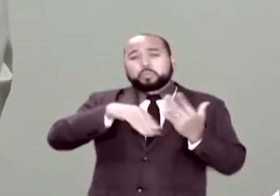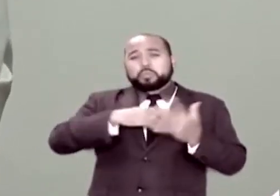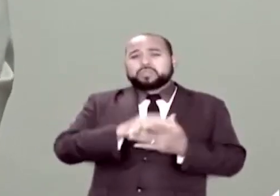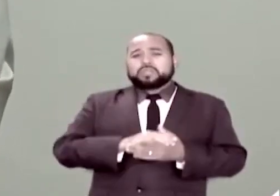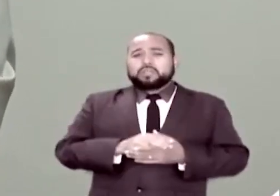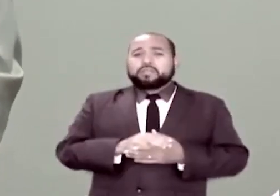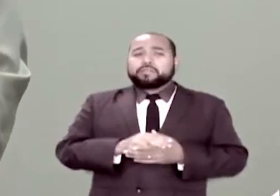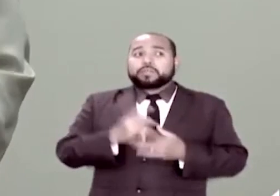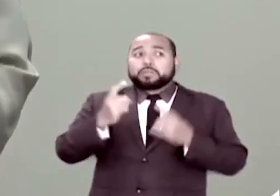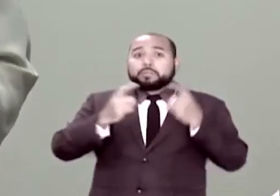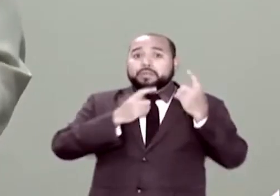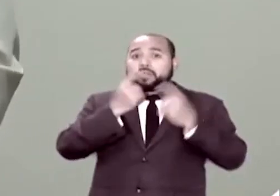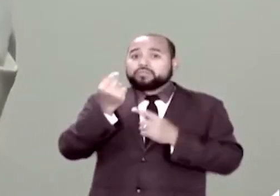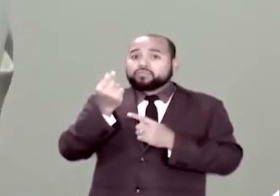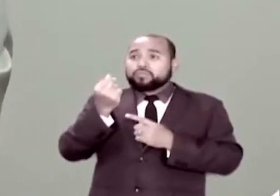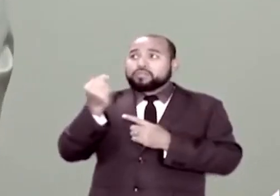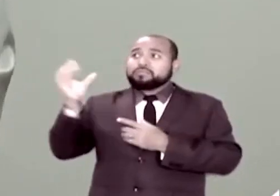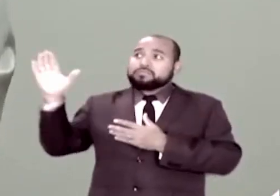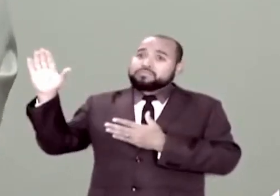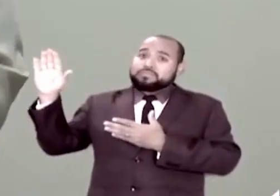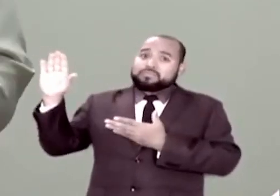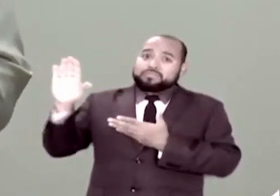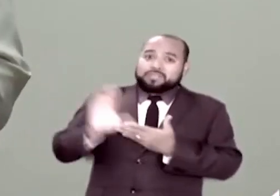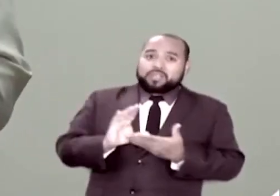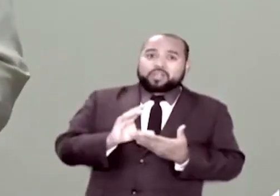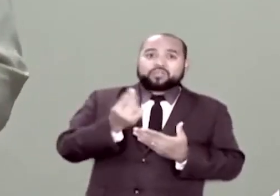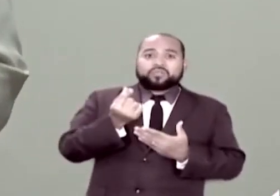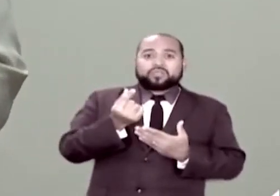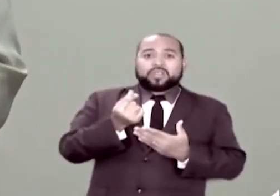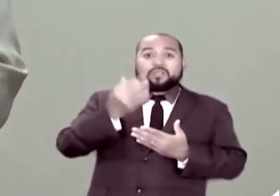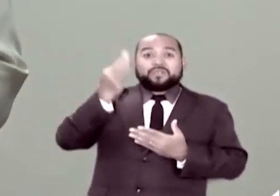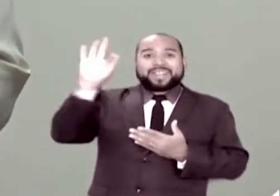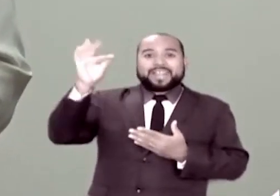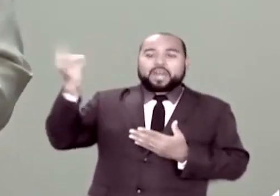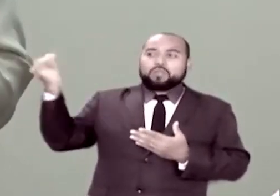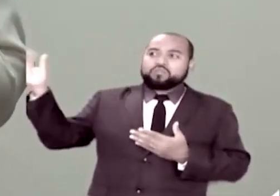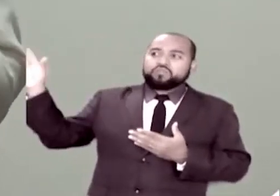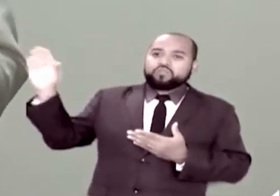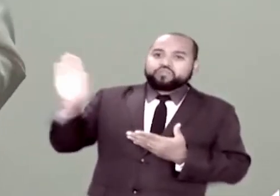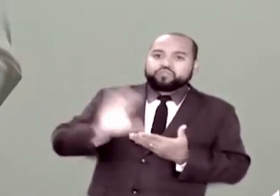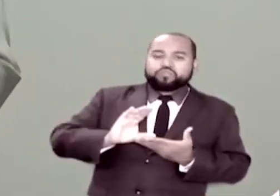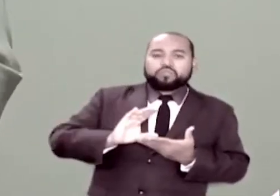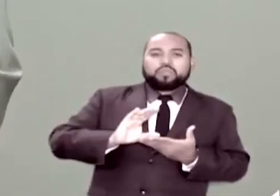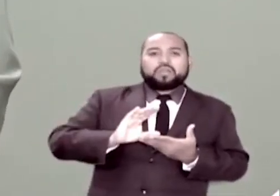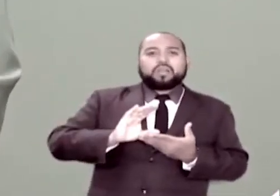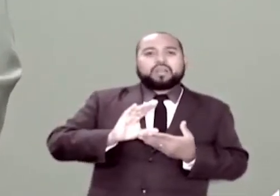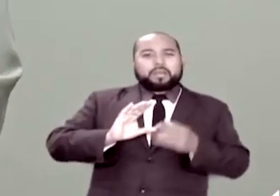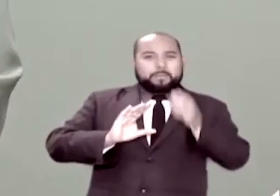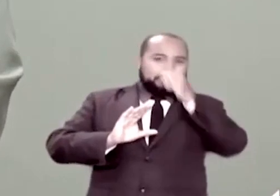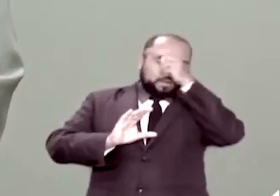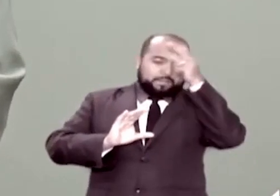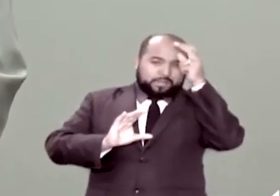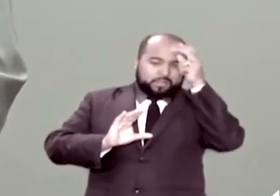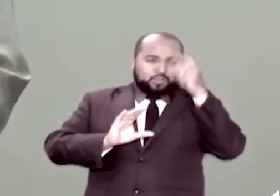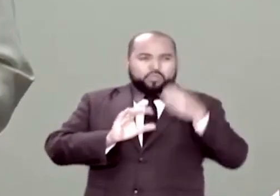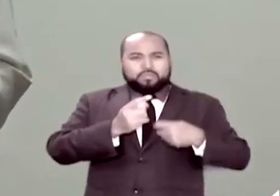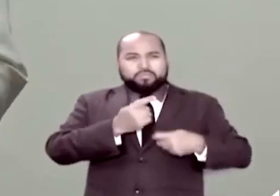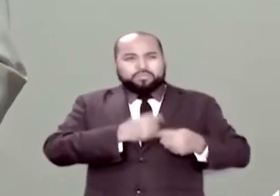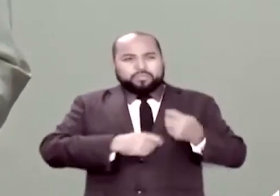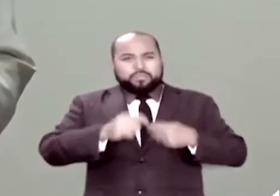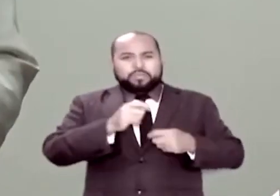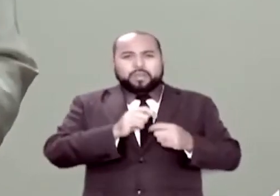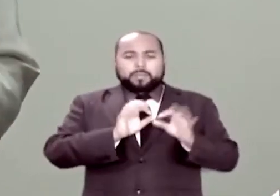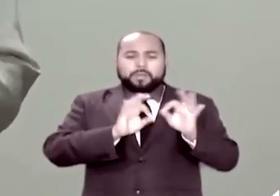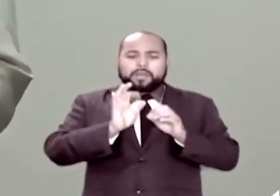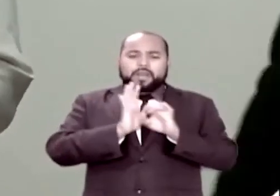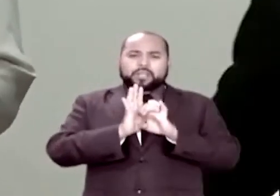recurso Federal que tem uma expectativa muito grande dos Artistas receberem fazerem executarem esses editais e é uma